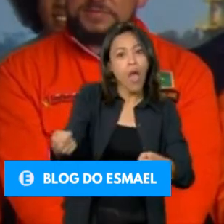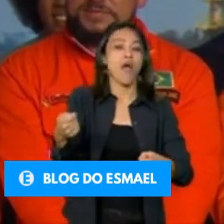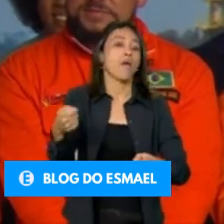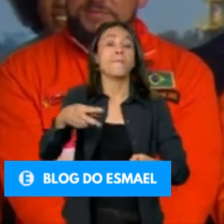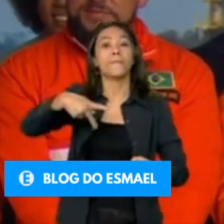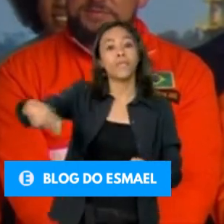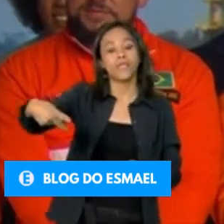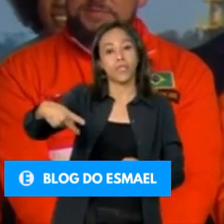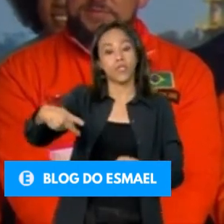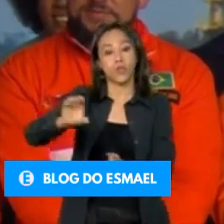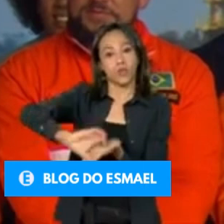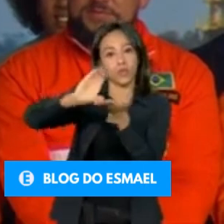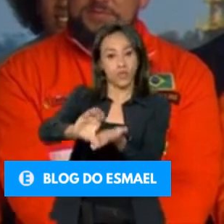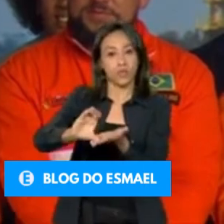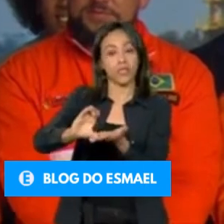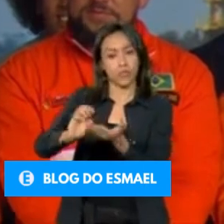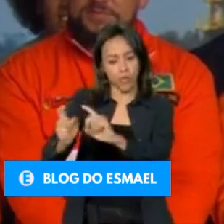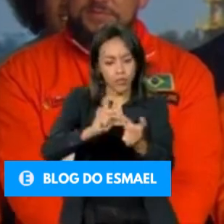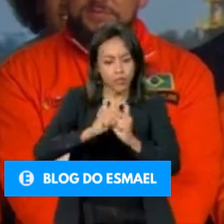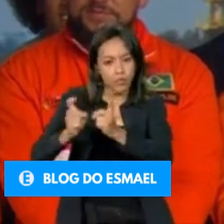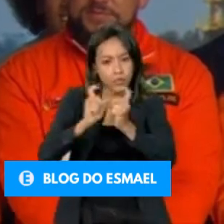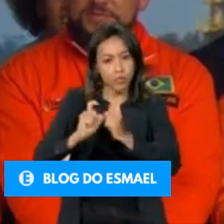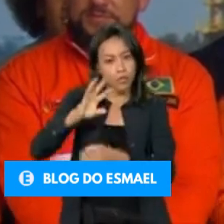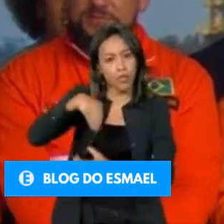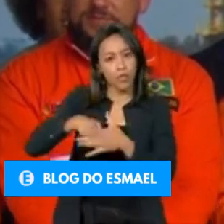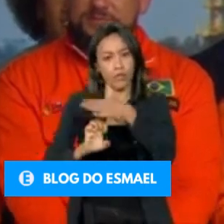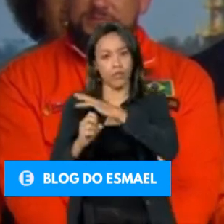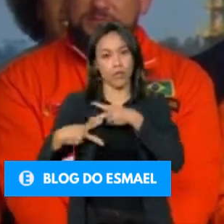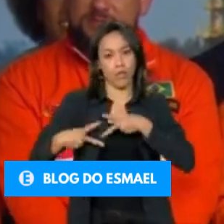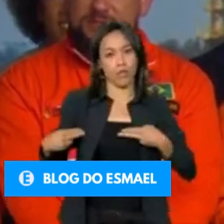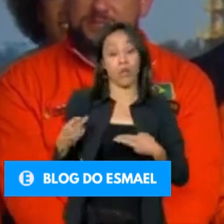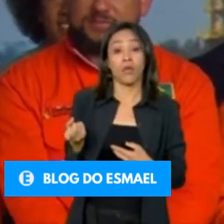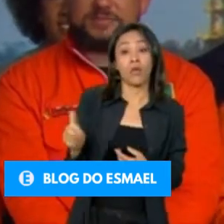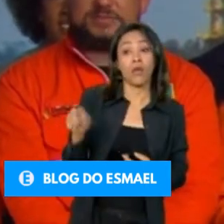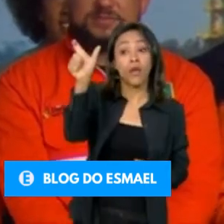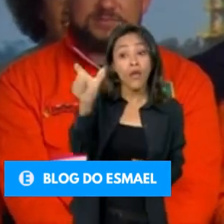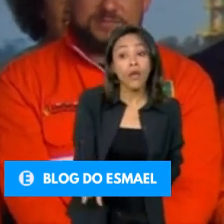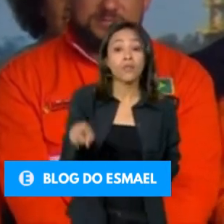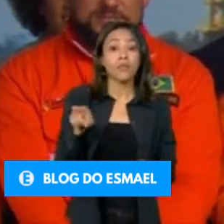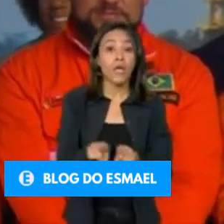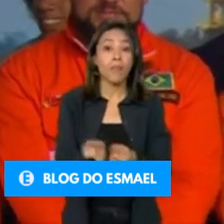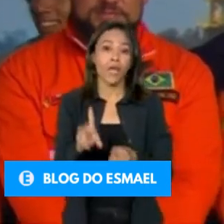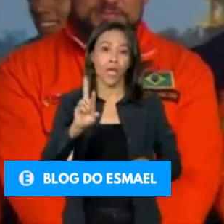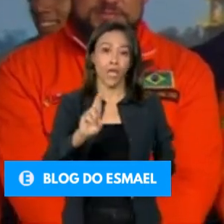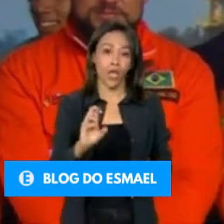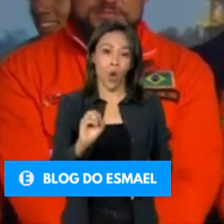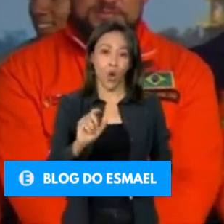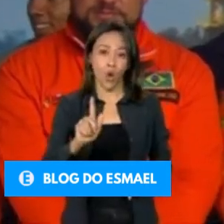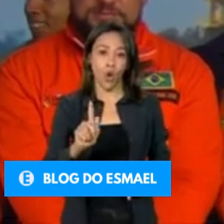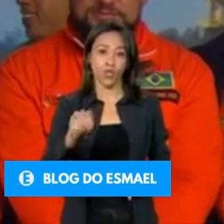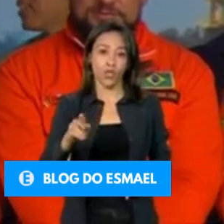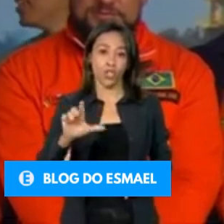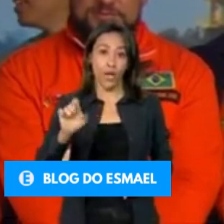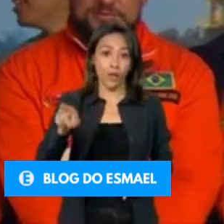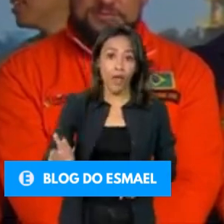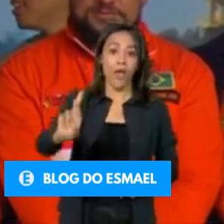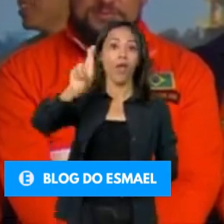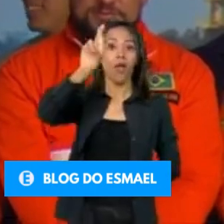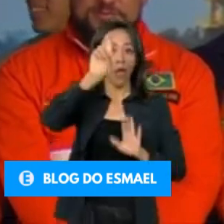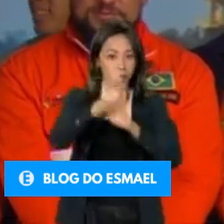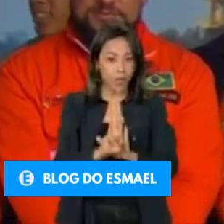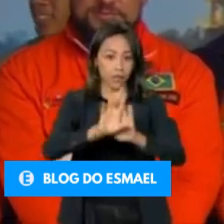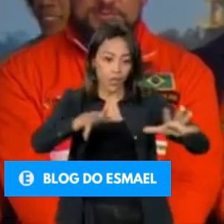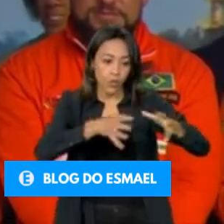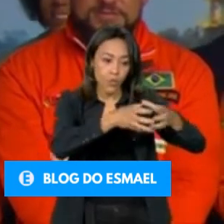Conselho de Administração da Petrobras. Quero cumprimentar a companheira Rosângela Busanelli, conselheira e representante dos trabalhadores no Conselho de Administração